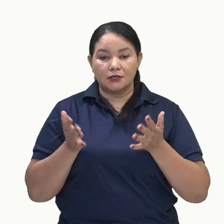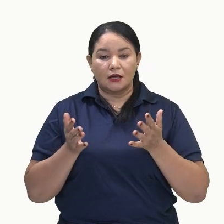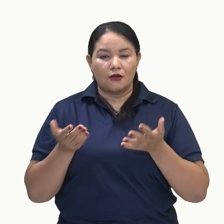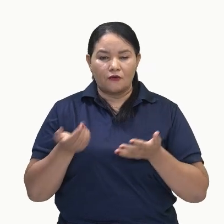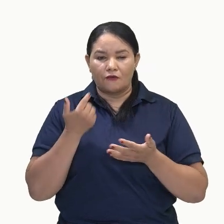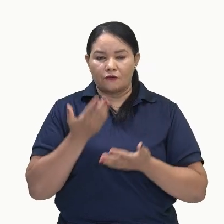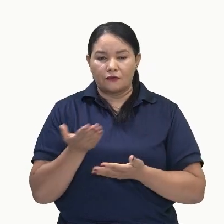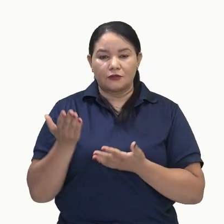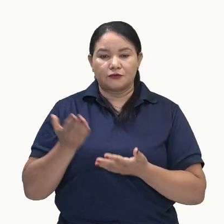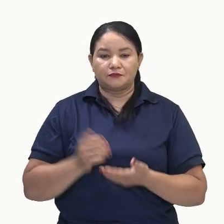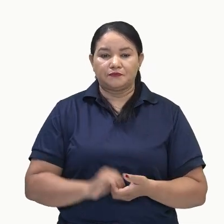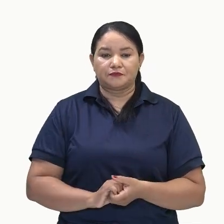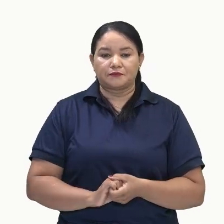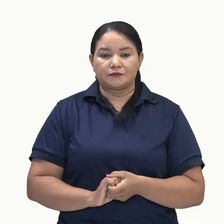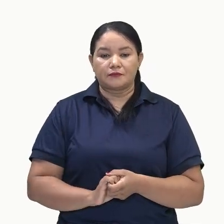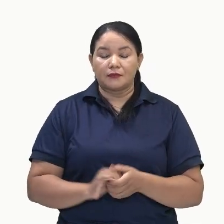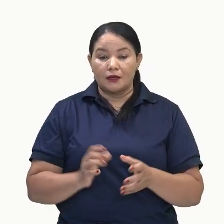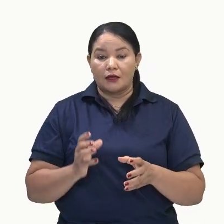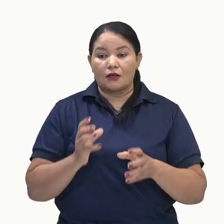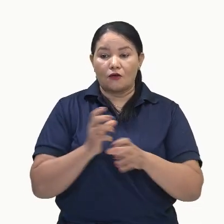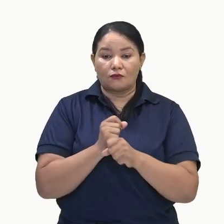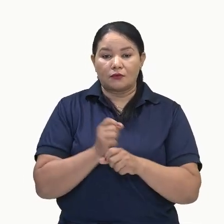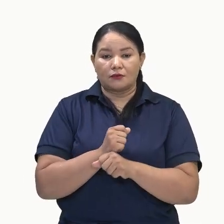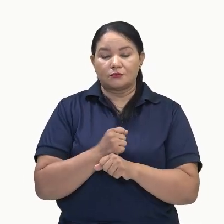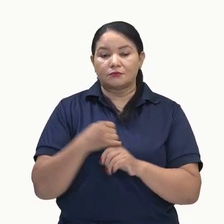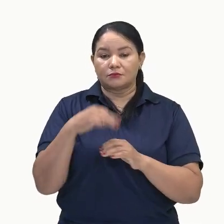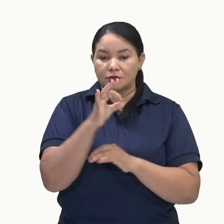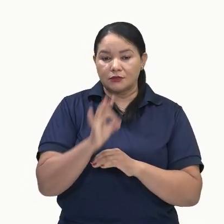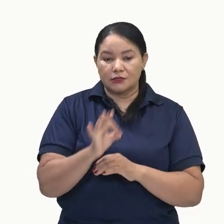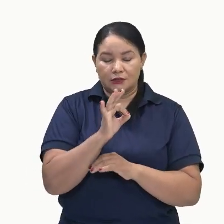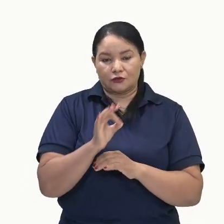tela. Calculando porcentagem de um número.